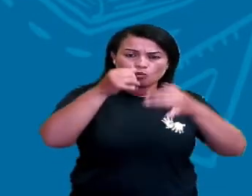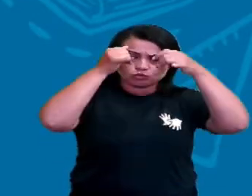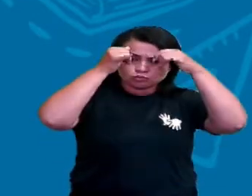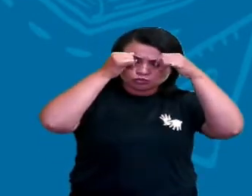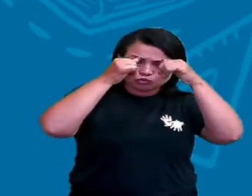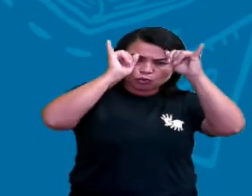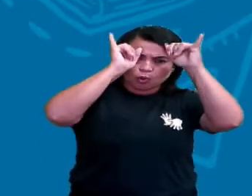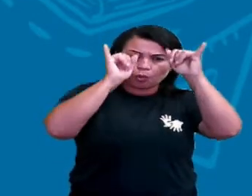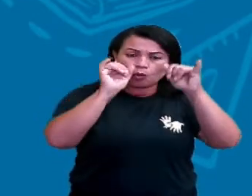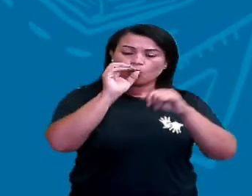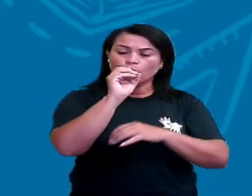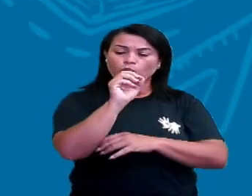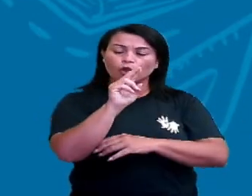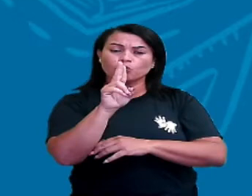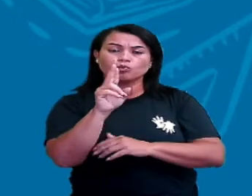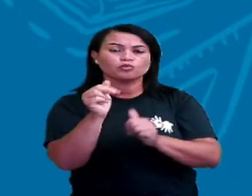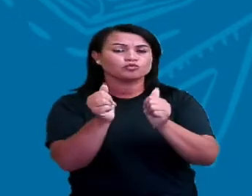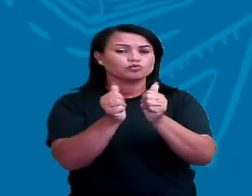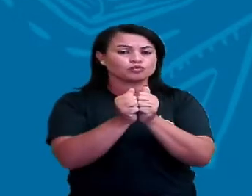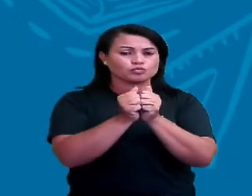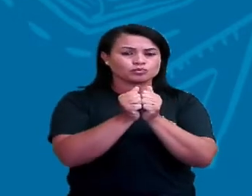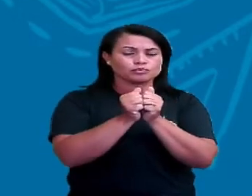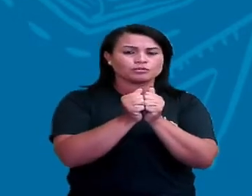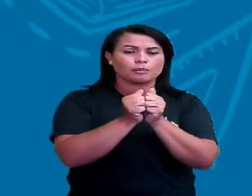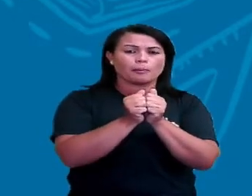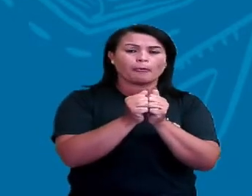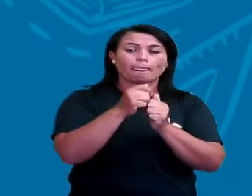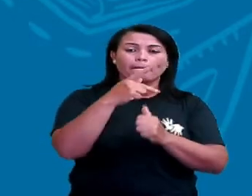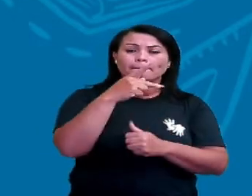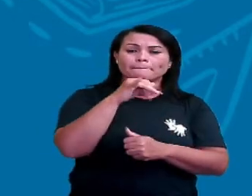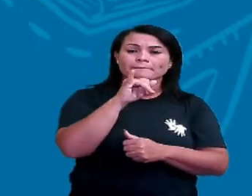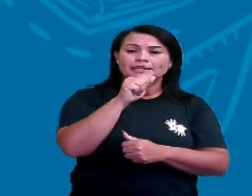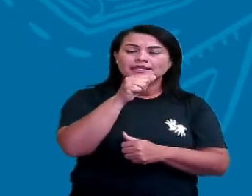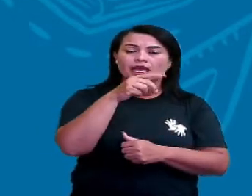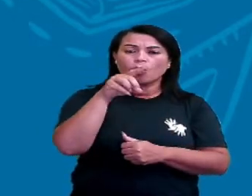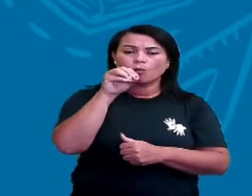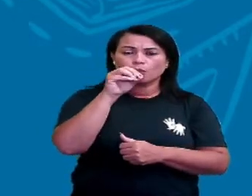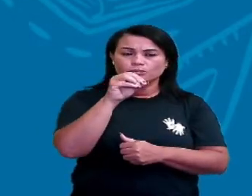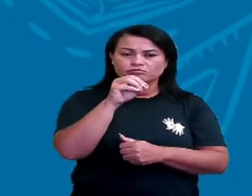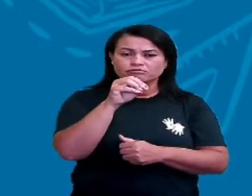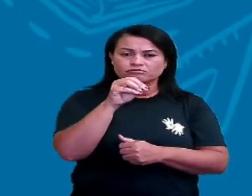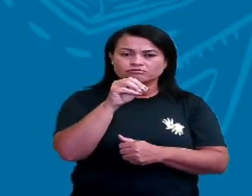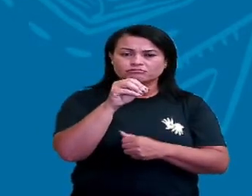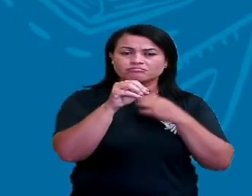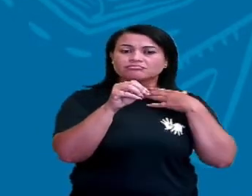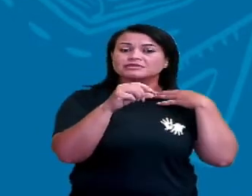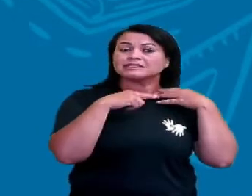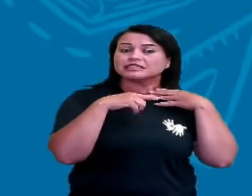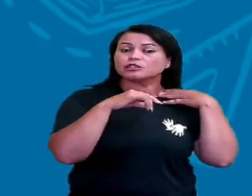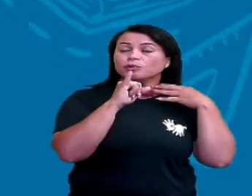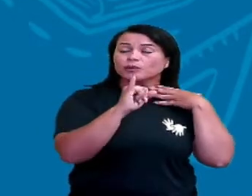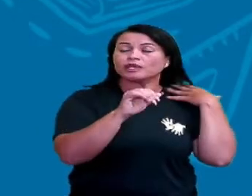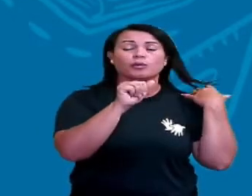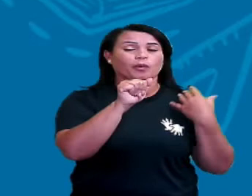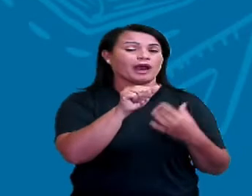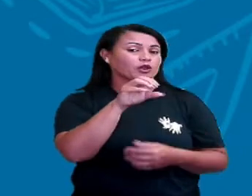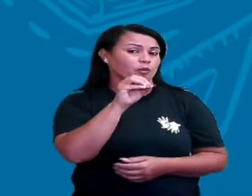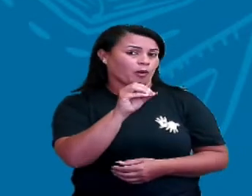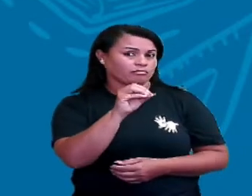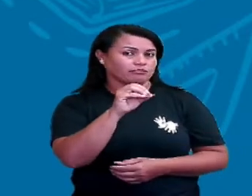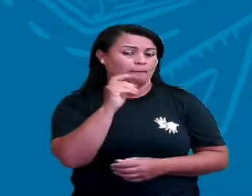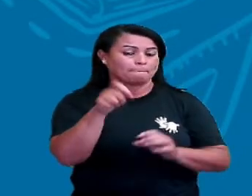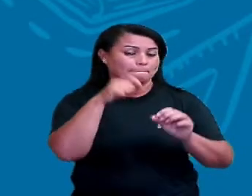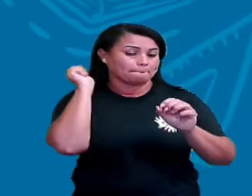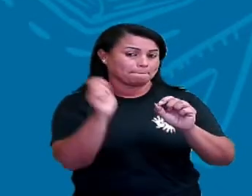ó, juntinhos. Peão, a palavra peão. Eu tenho o I, o A e o